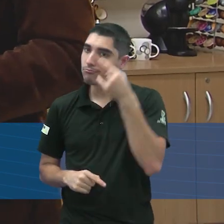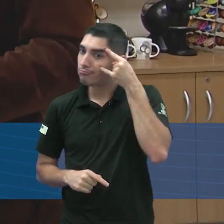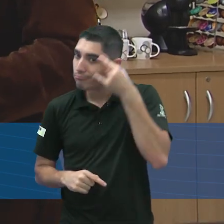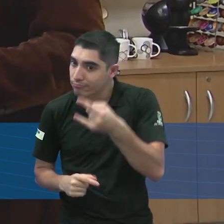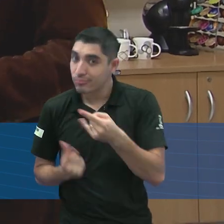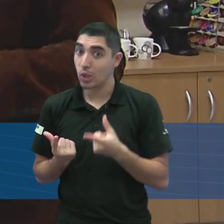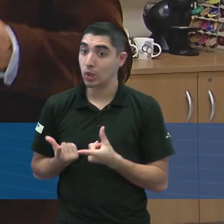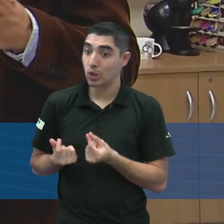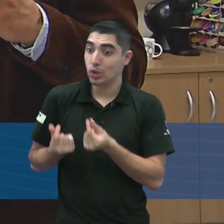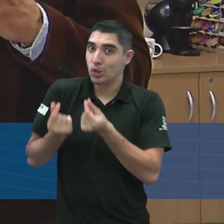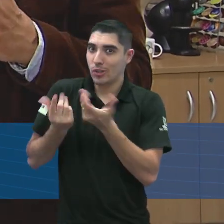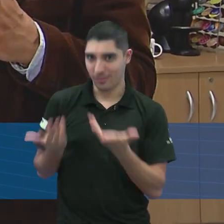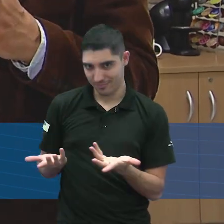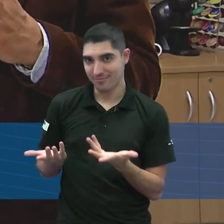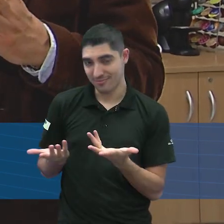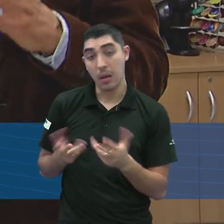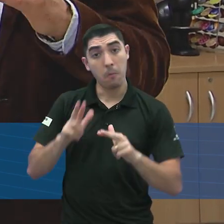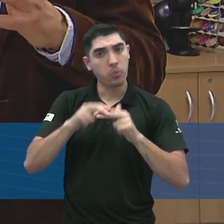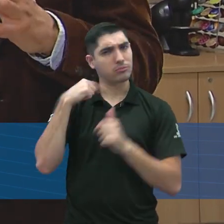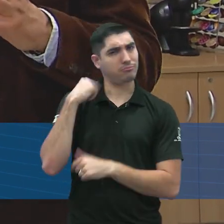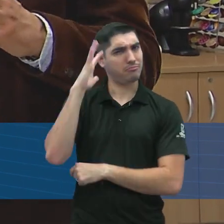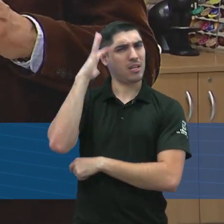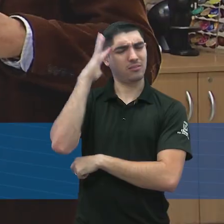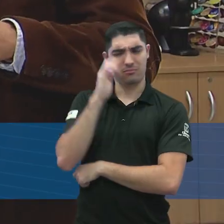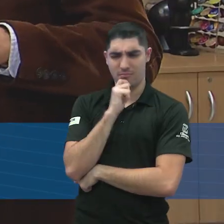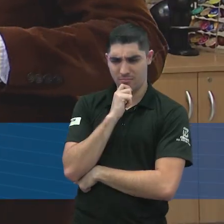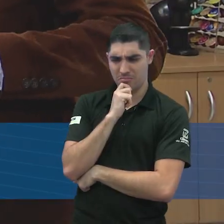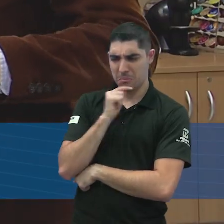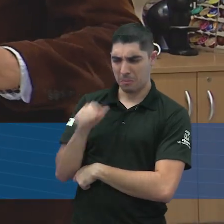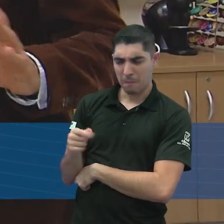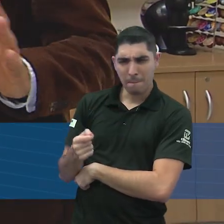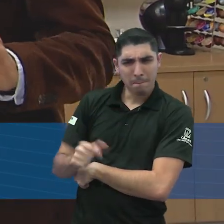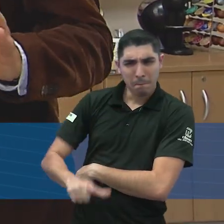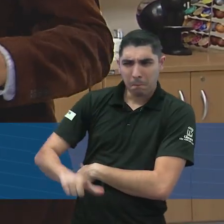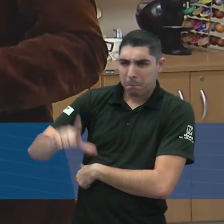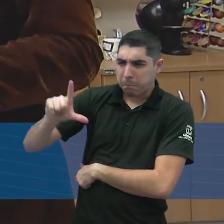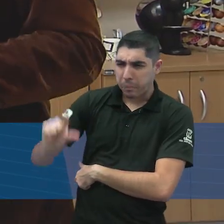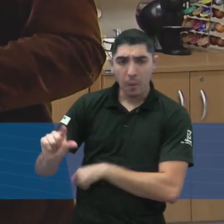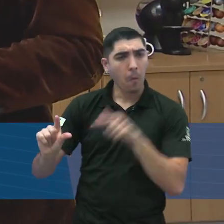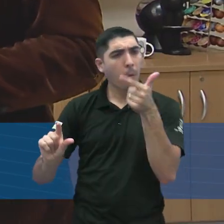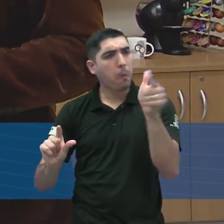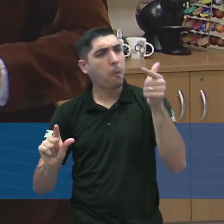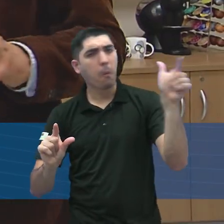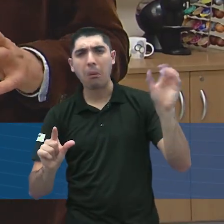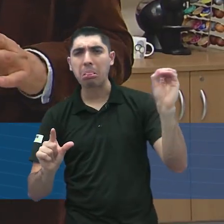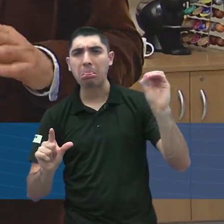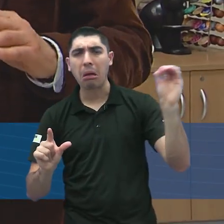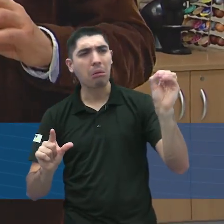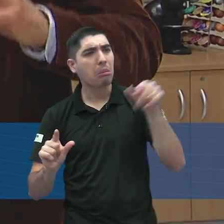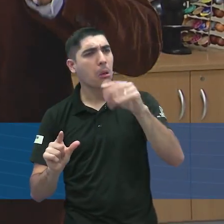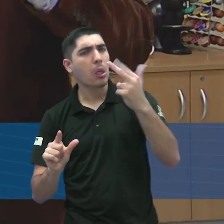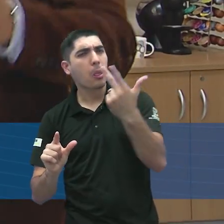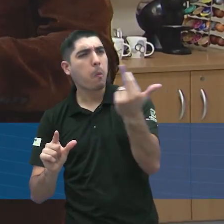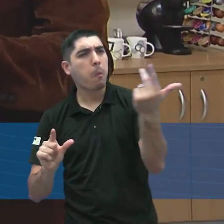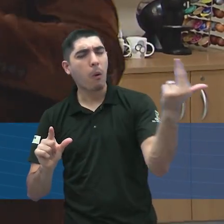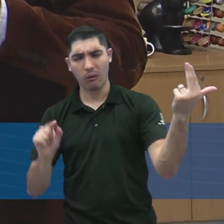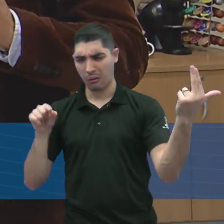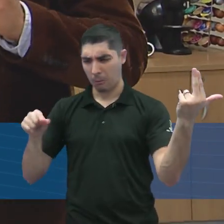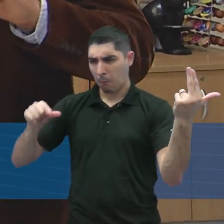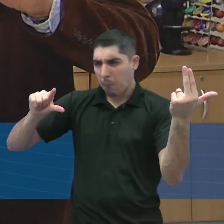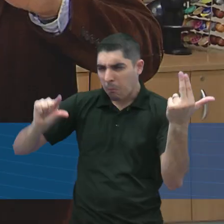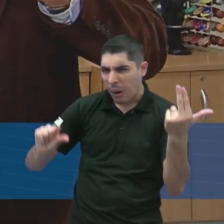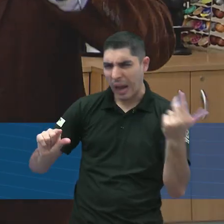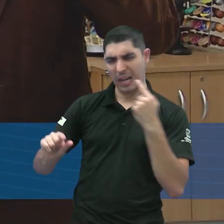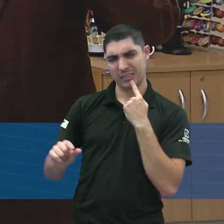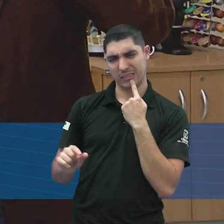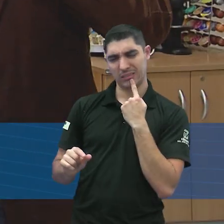lucro. Então, você tem que saber que aquele produto não tem nenhuma mágica, né? O consumidor, o fornecedor, ele